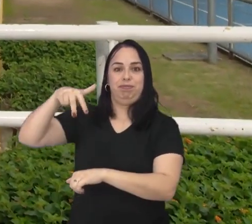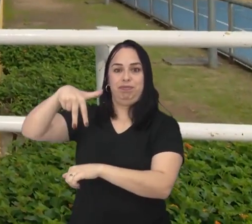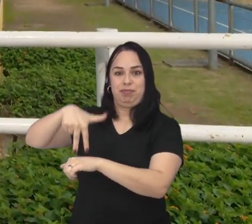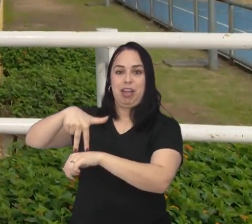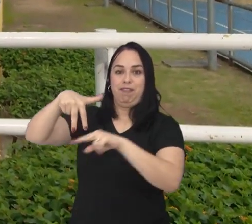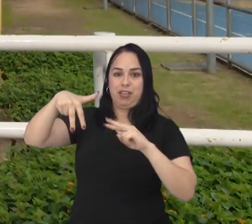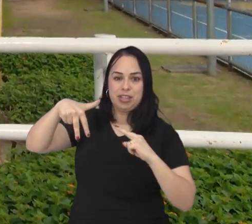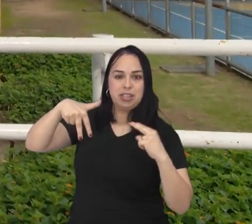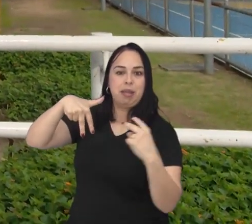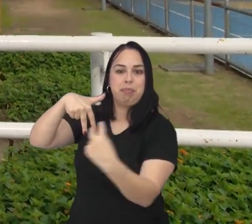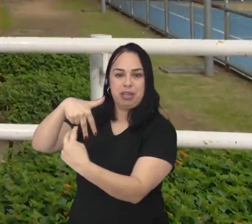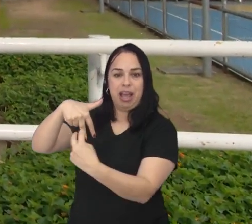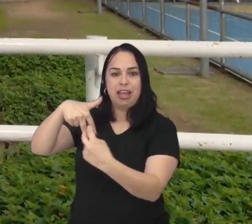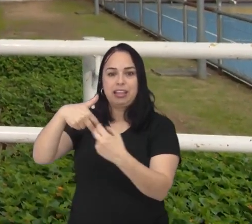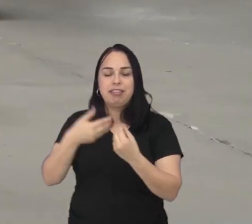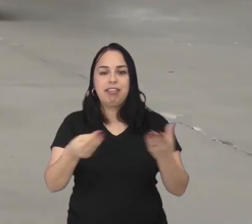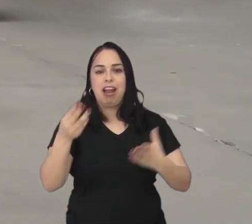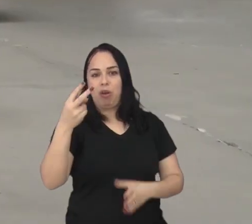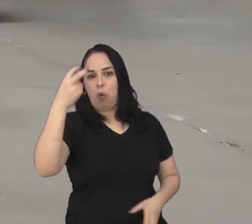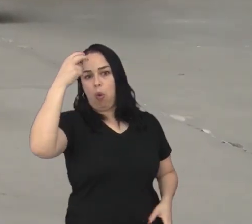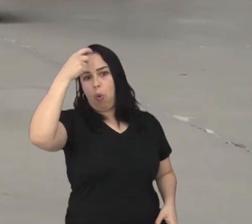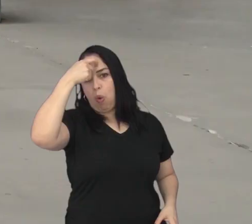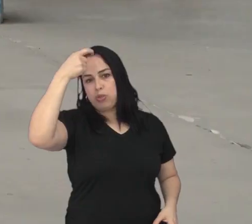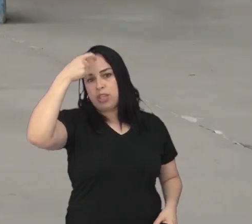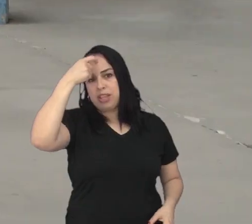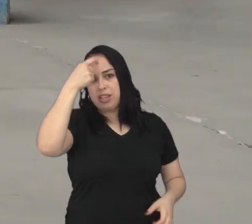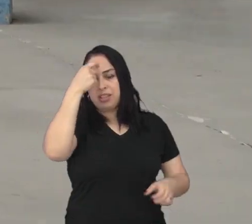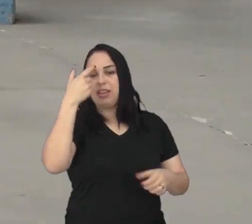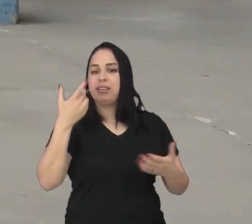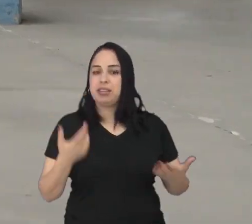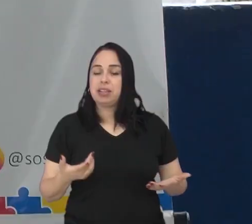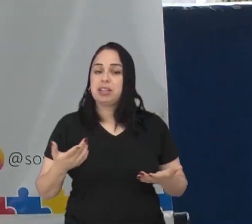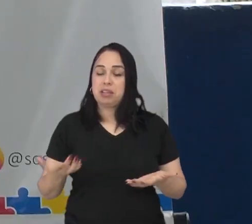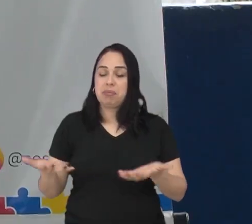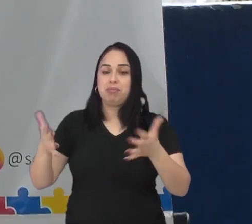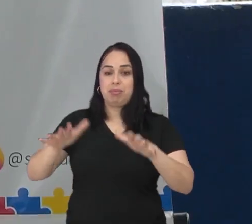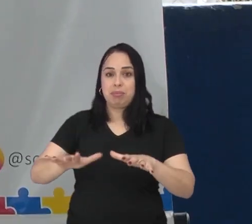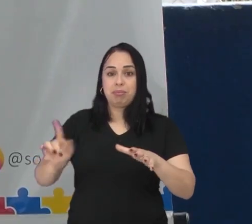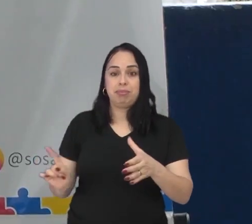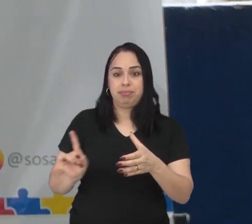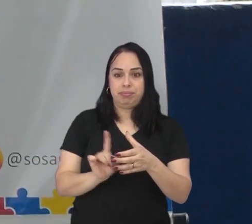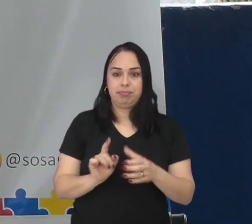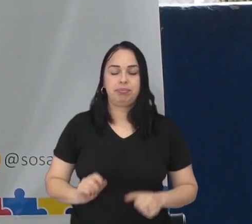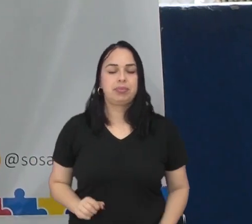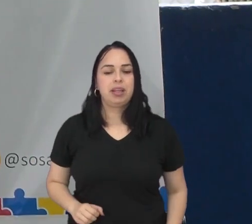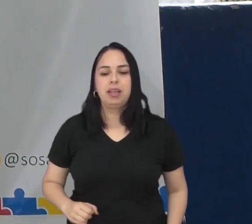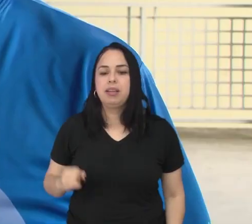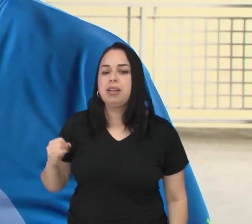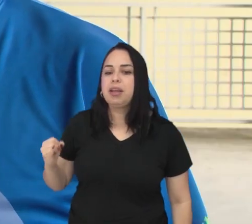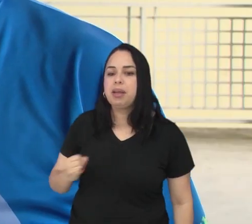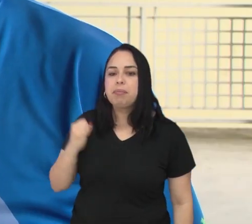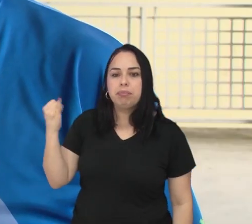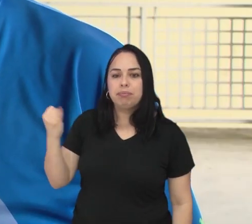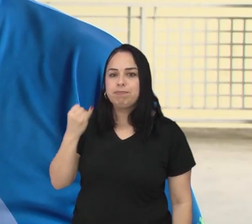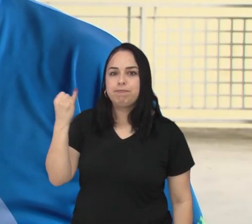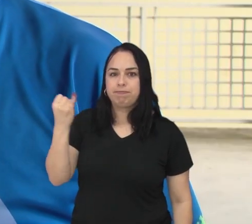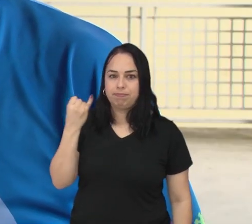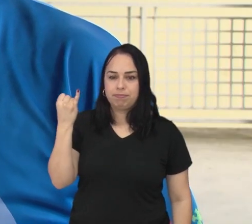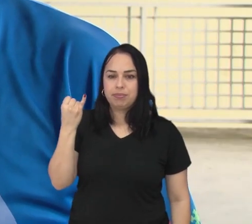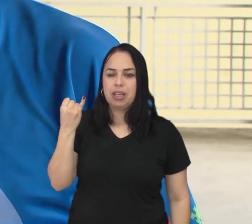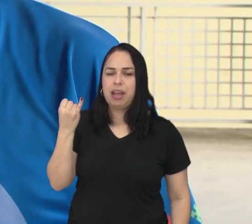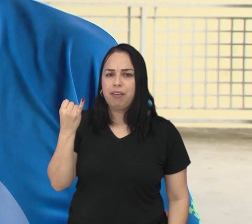é dar visibilidade para a causa e conscientizar a sociedade sobre a inclusão das pessoas com TEA. A